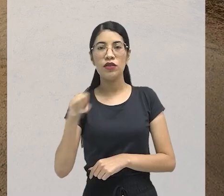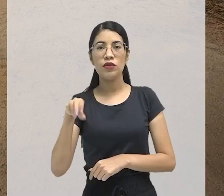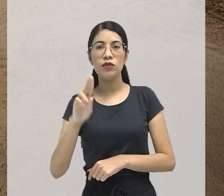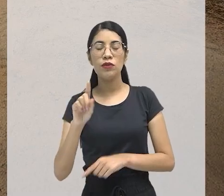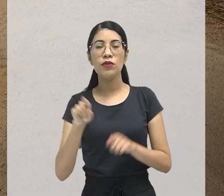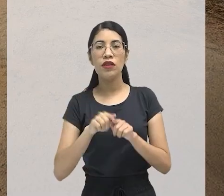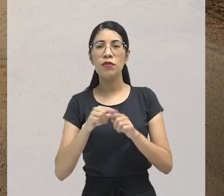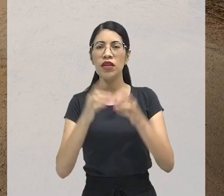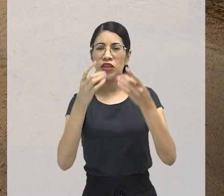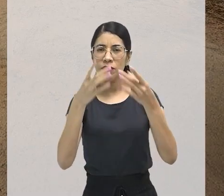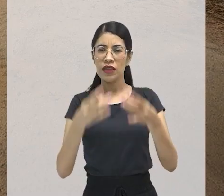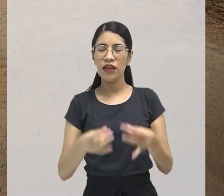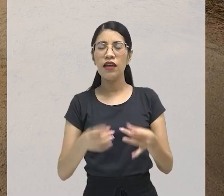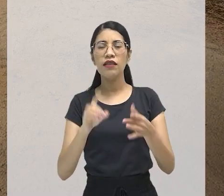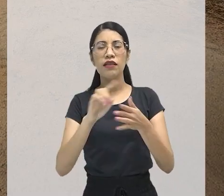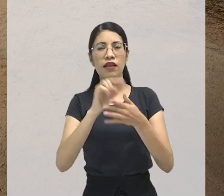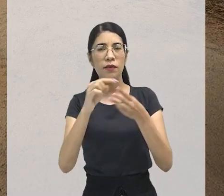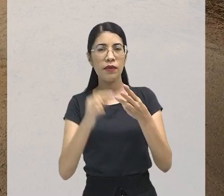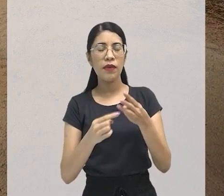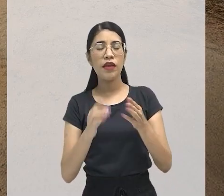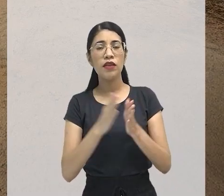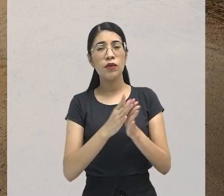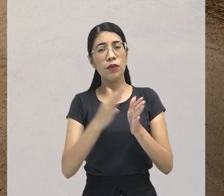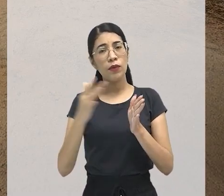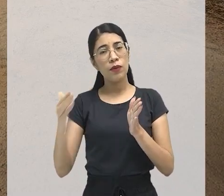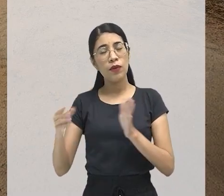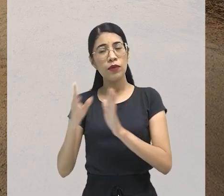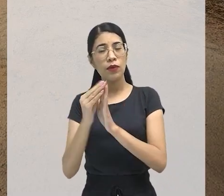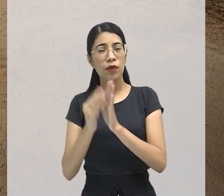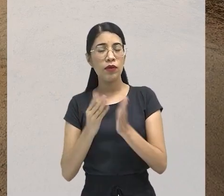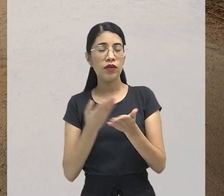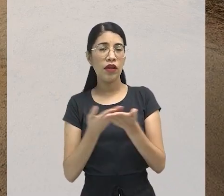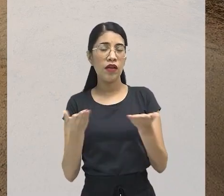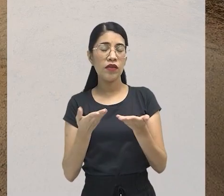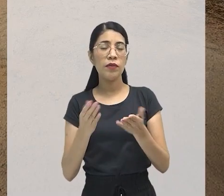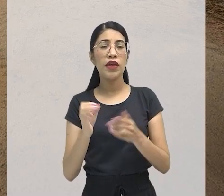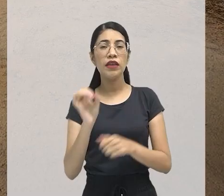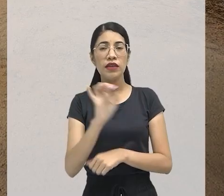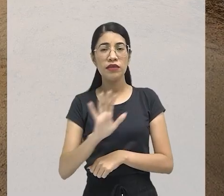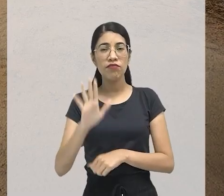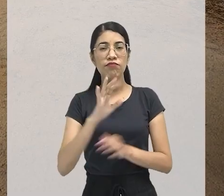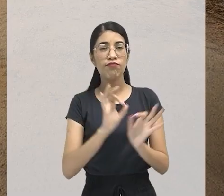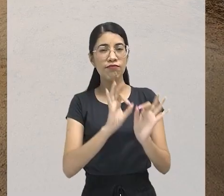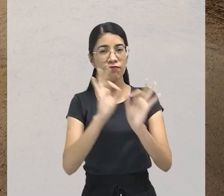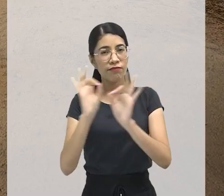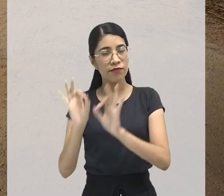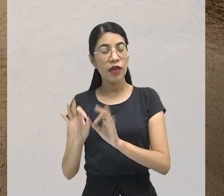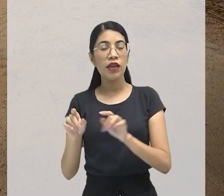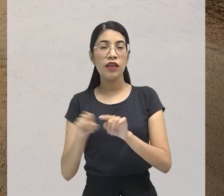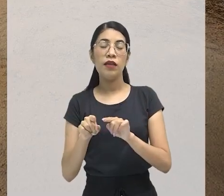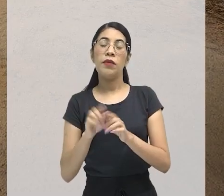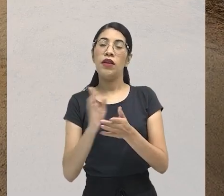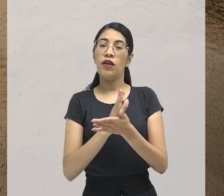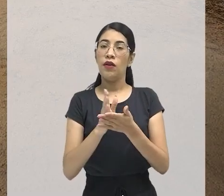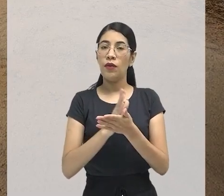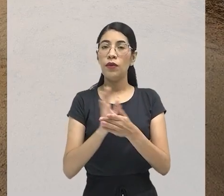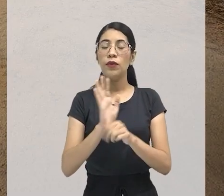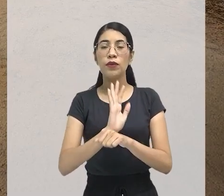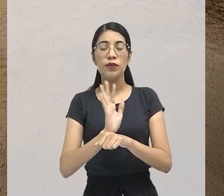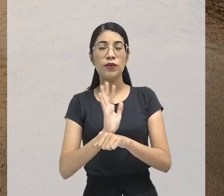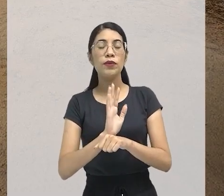de cada uma delas. Vocês vão perceber que no decorrer do conteúdo, das imagens, tá? E até mesmo de alguns